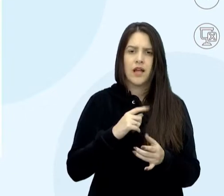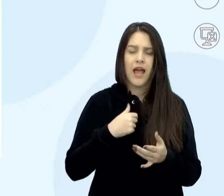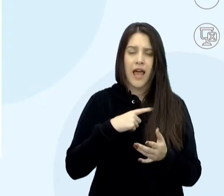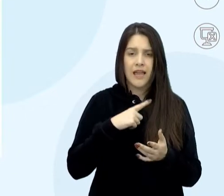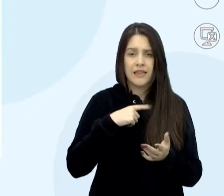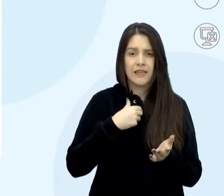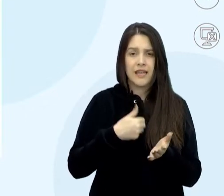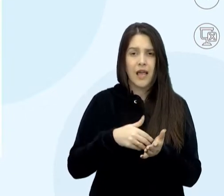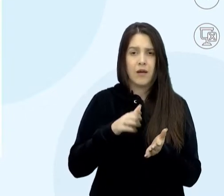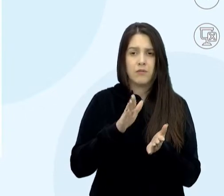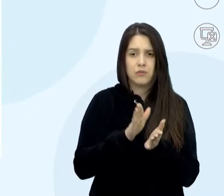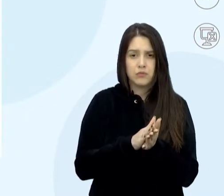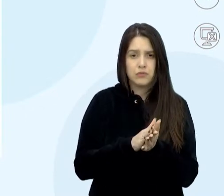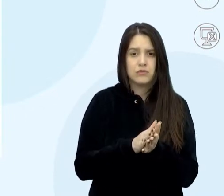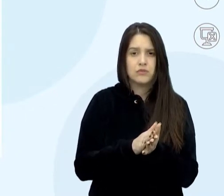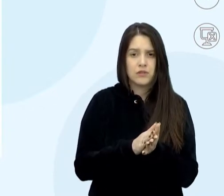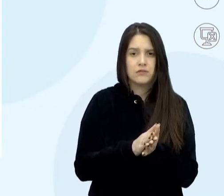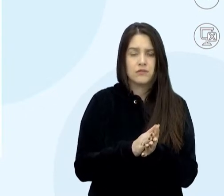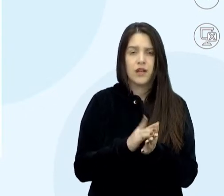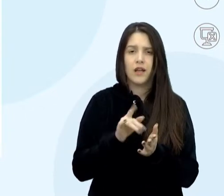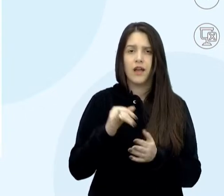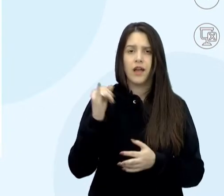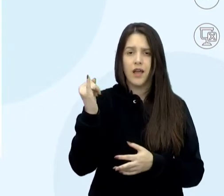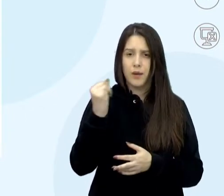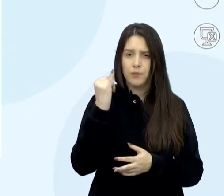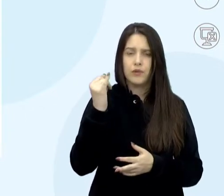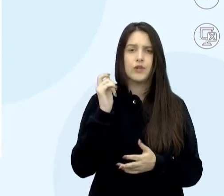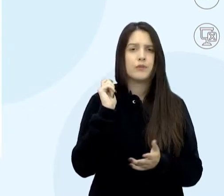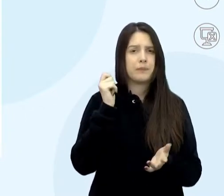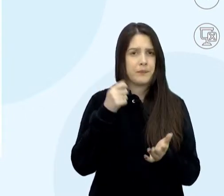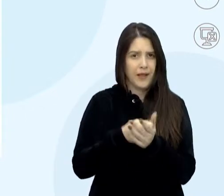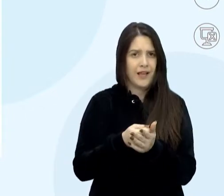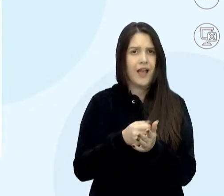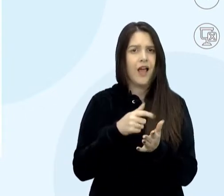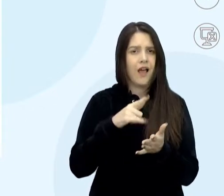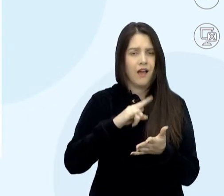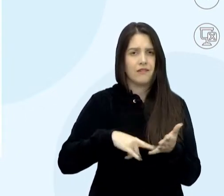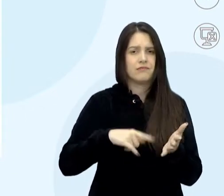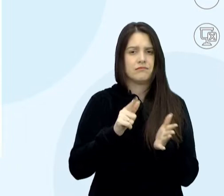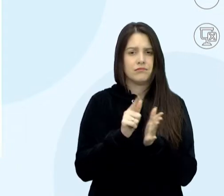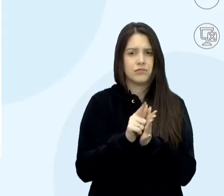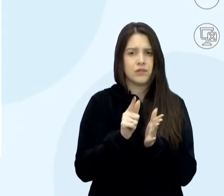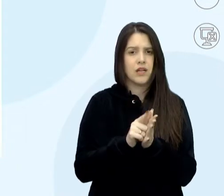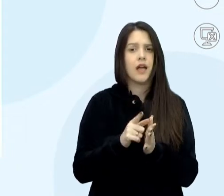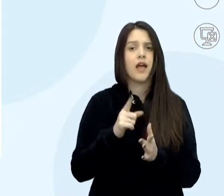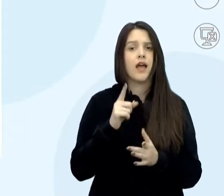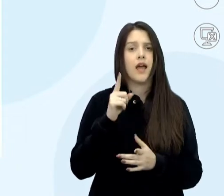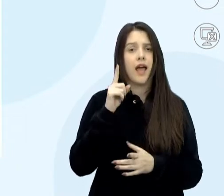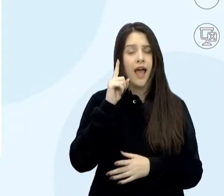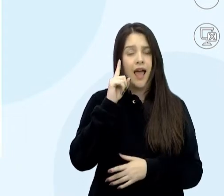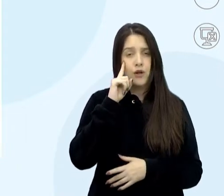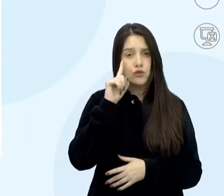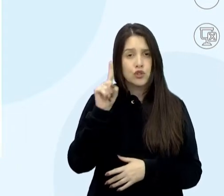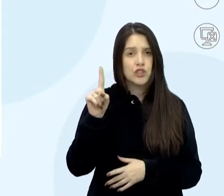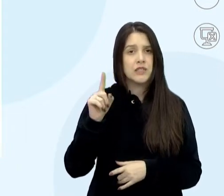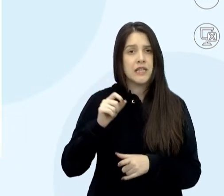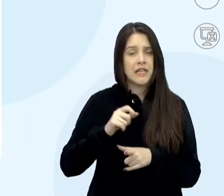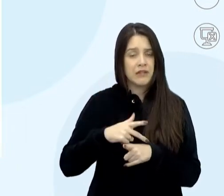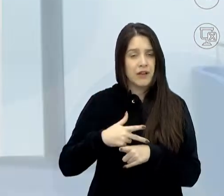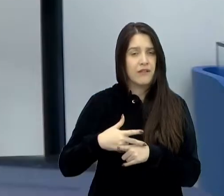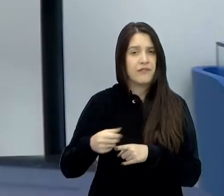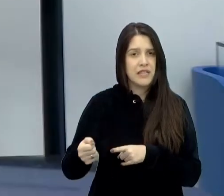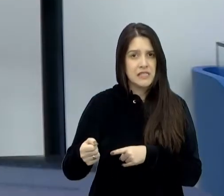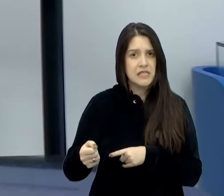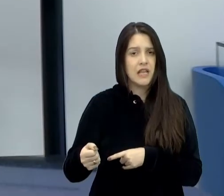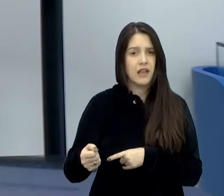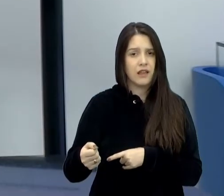conta anterior. Muito importante pagar os boletos na data de vencimento. Neste